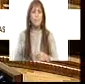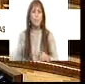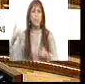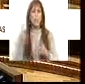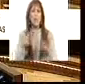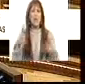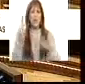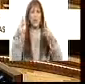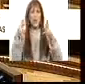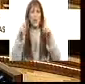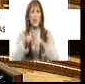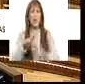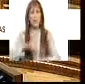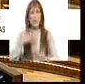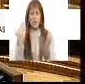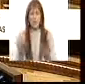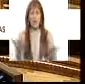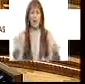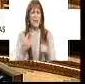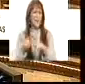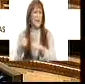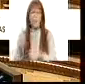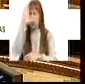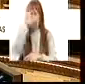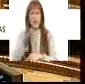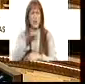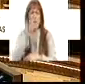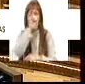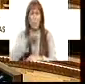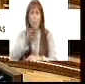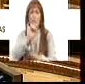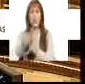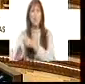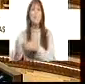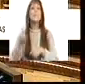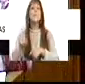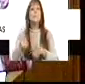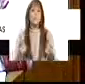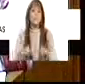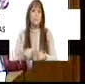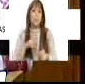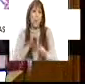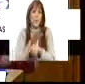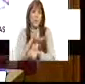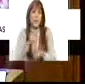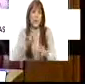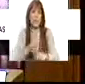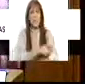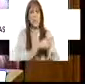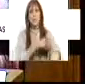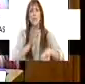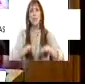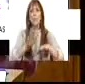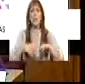Uma das grandes críticas que os Verdes têm feito a diversos governos na área do ambiente tem sido, como noutras áreas de resto, tem